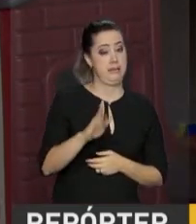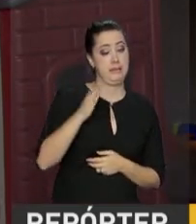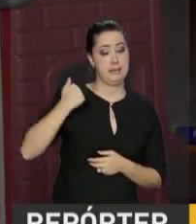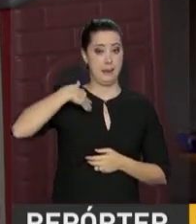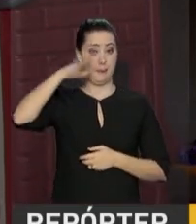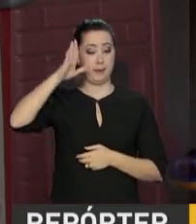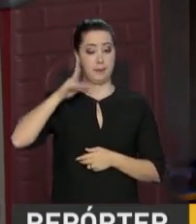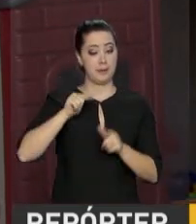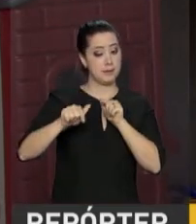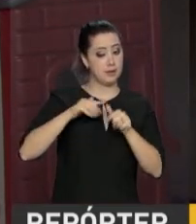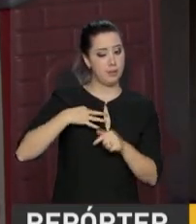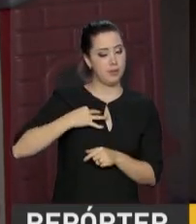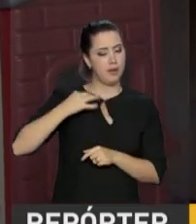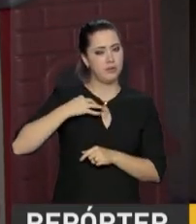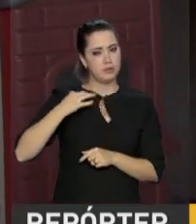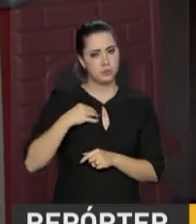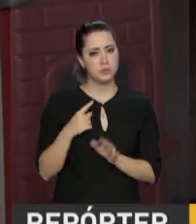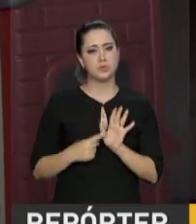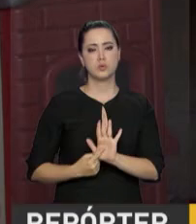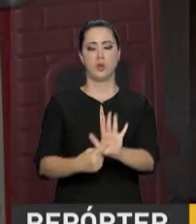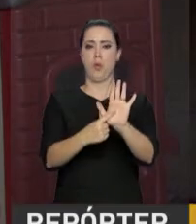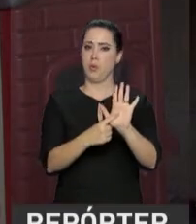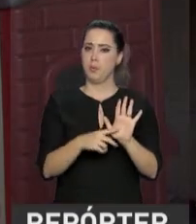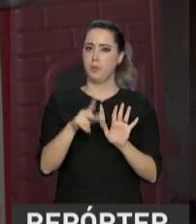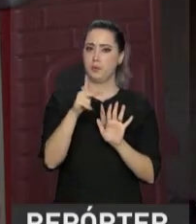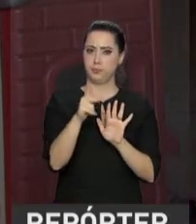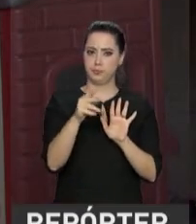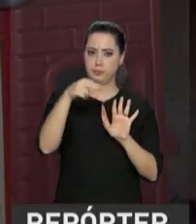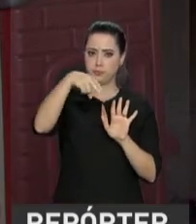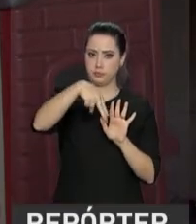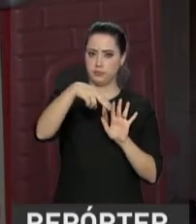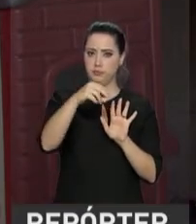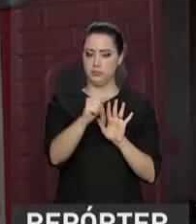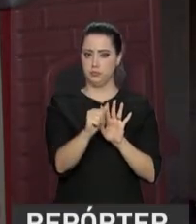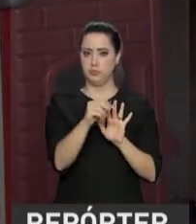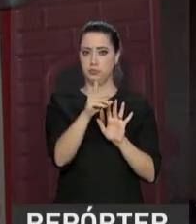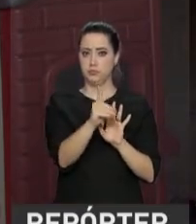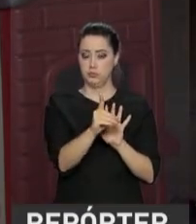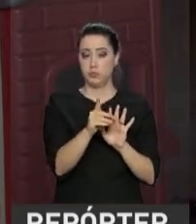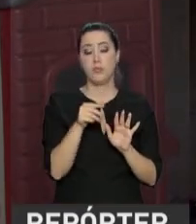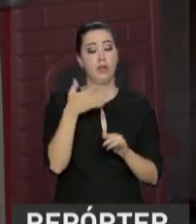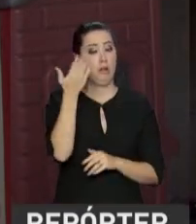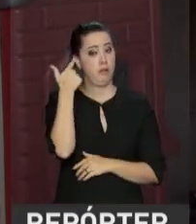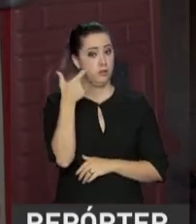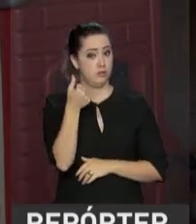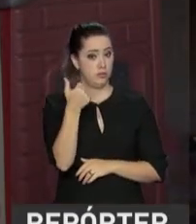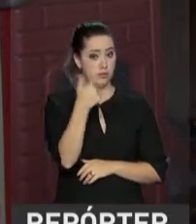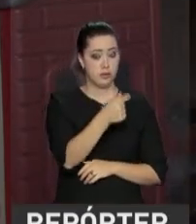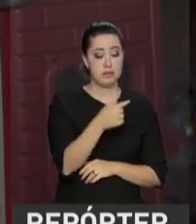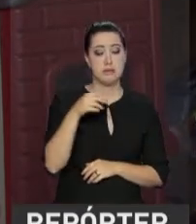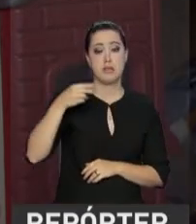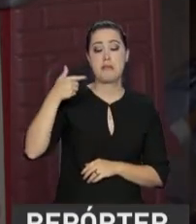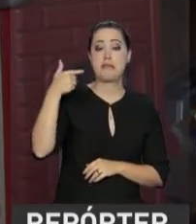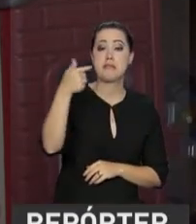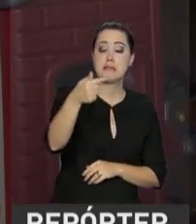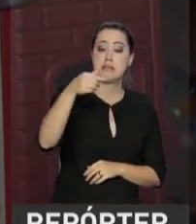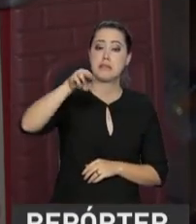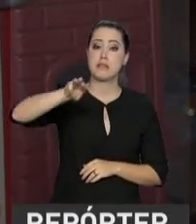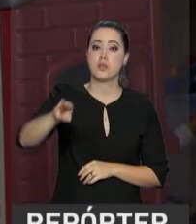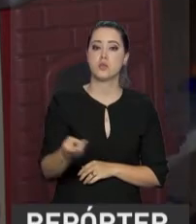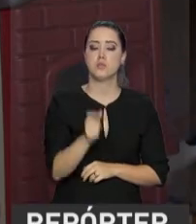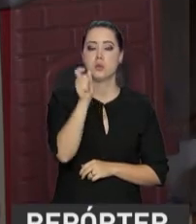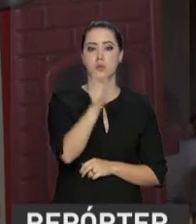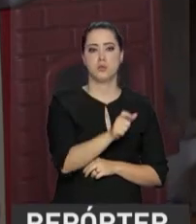mostra pesquisa nacional por amostra de domicílios divulgada pelo ibgm em 2017 7 milhões e 400